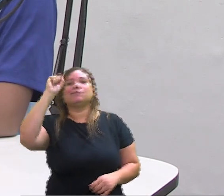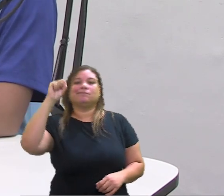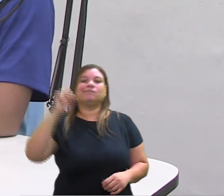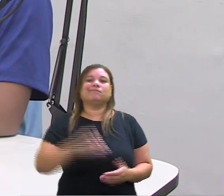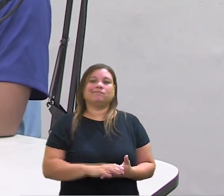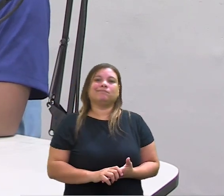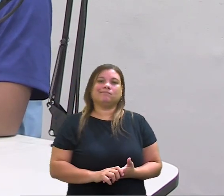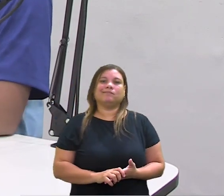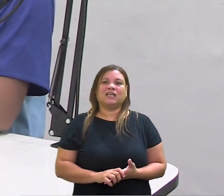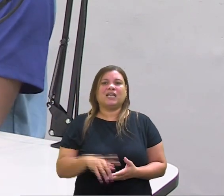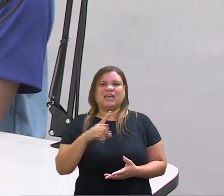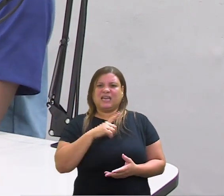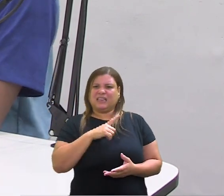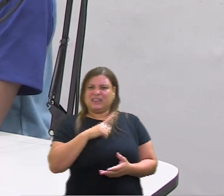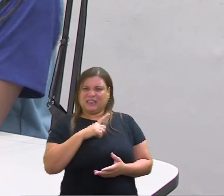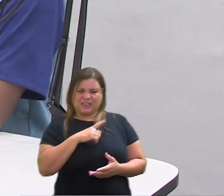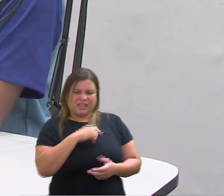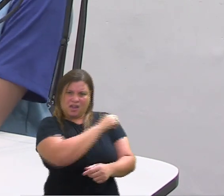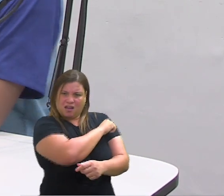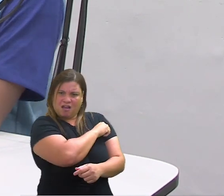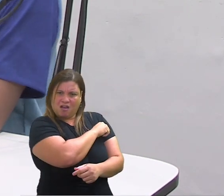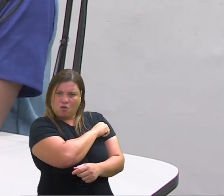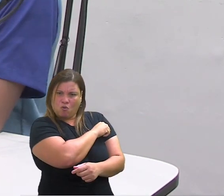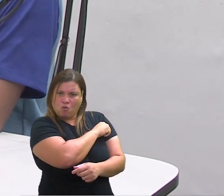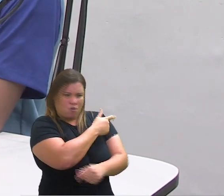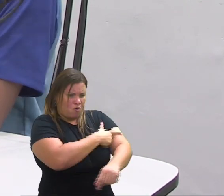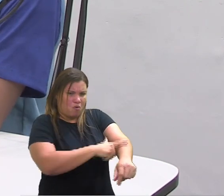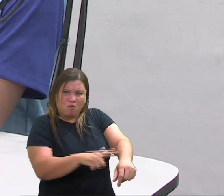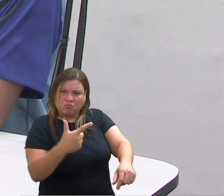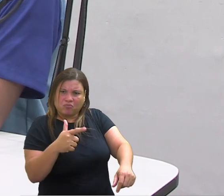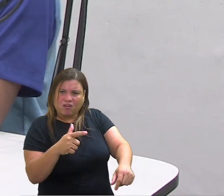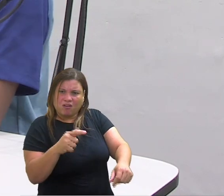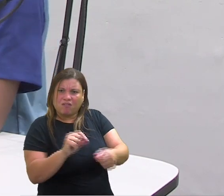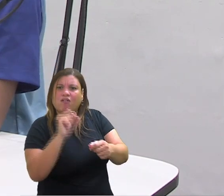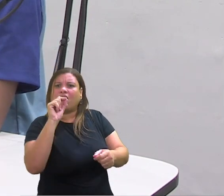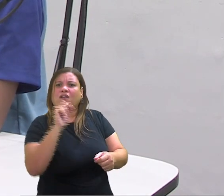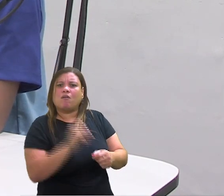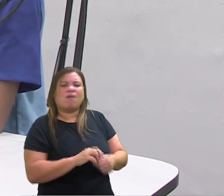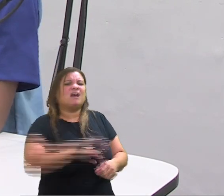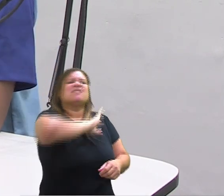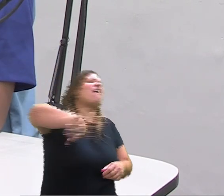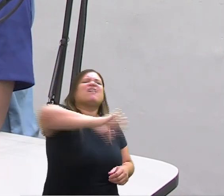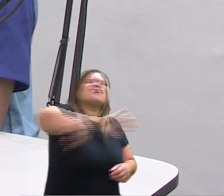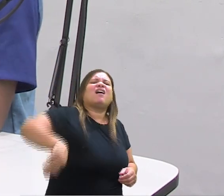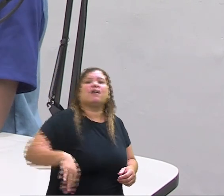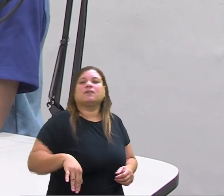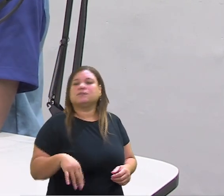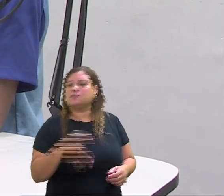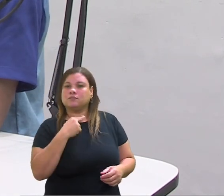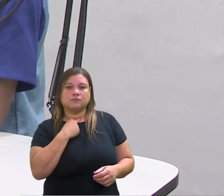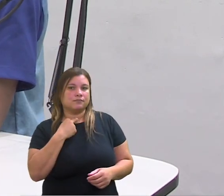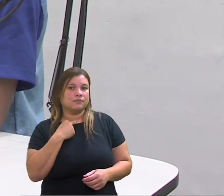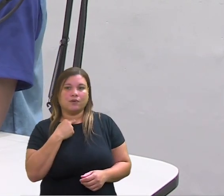licença, nossa. Isso é coisas que acontecem normalmente. Você tá no meio de um recreio, assim, com mais